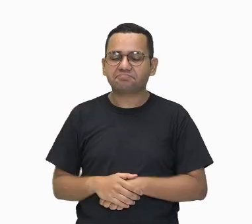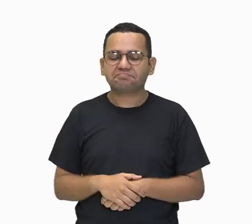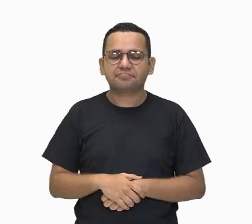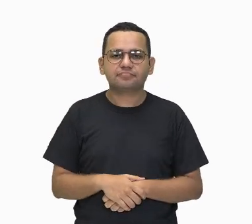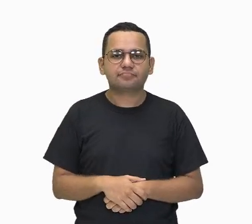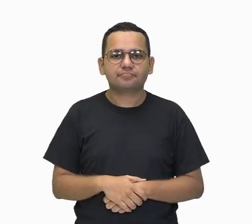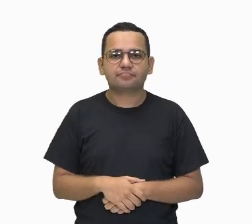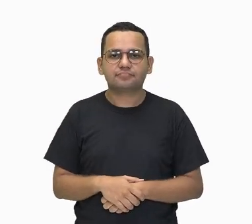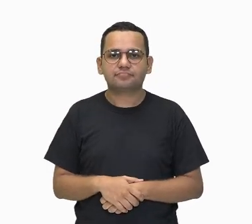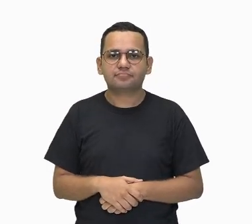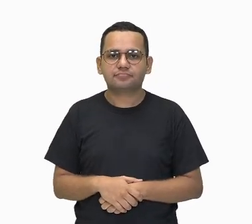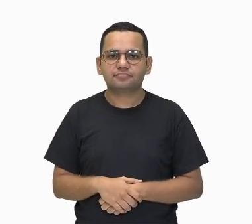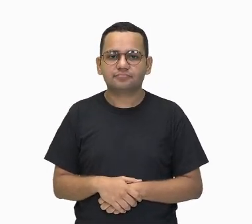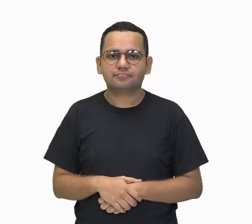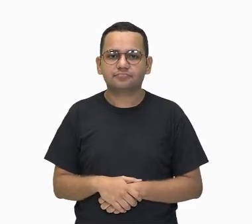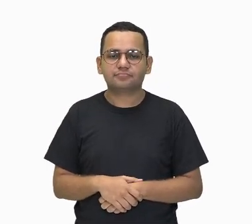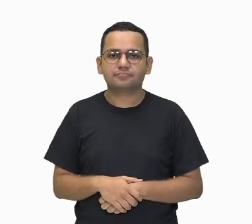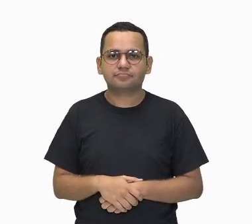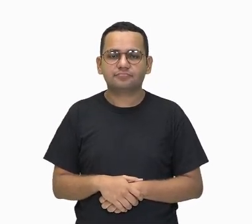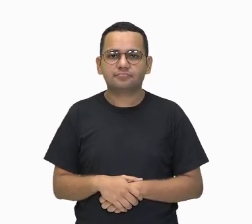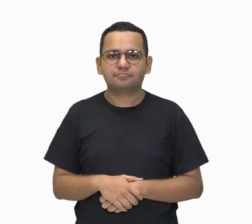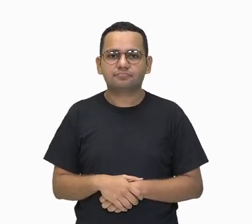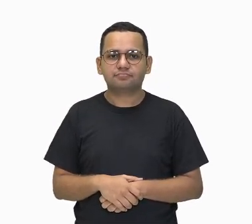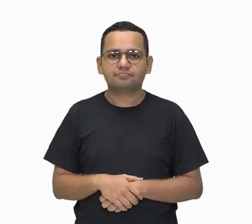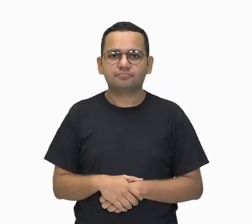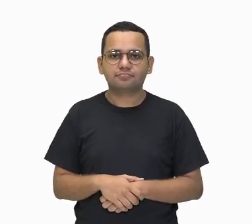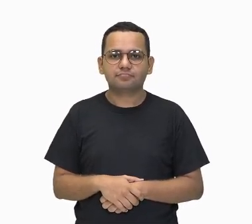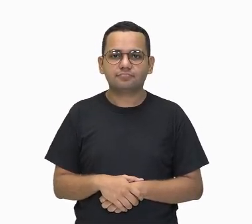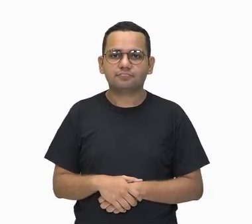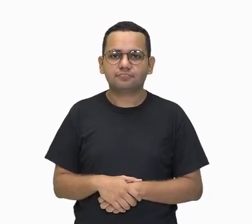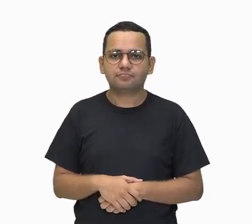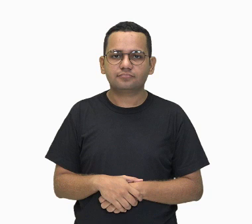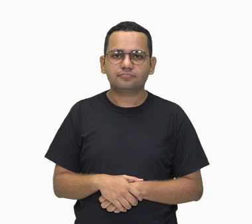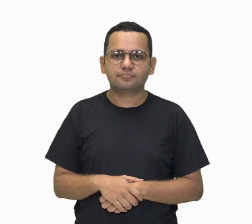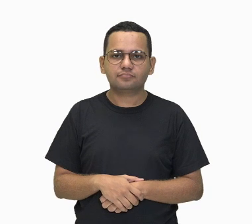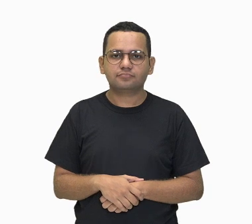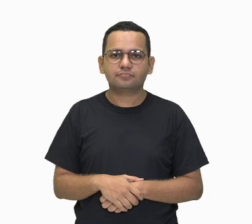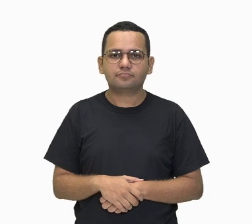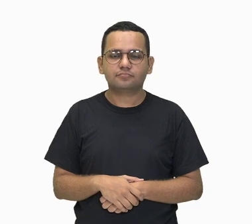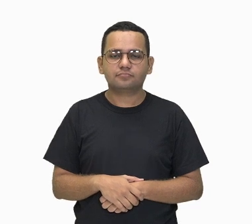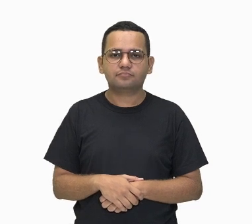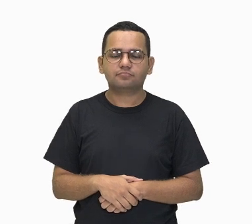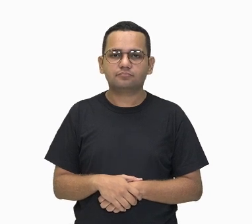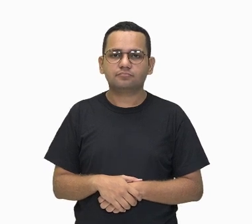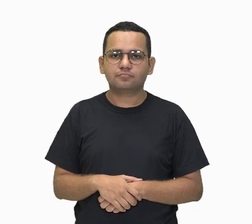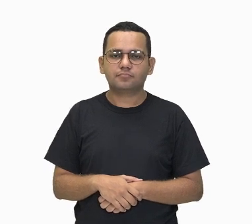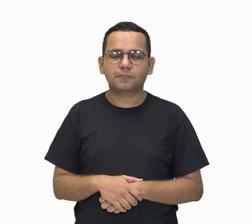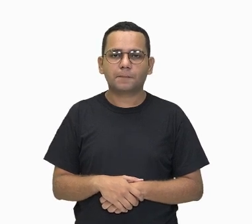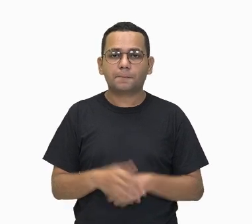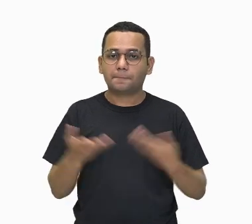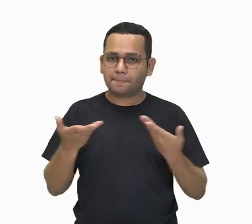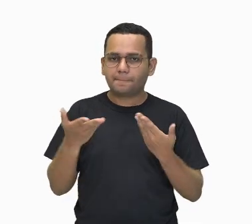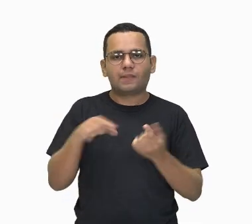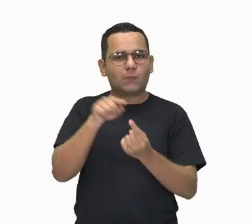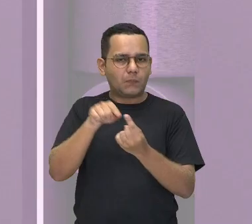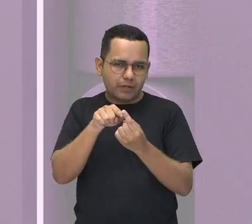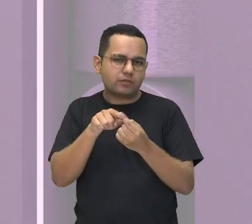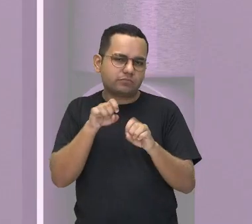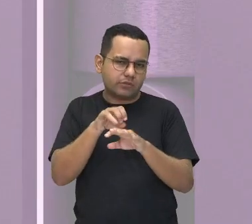Então, essa foi aí a nossa principal missão aqui na nossa aula, tá